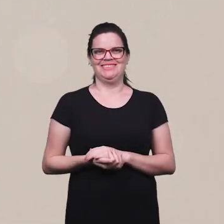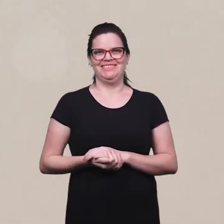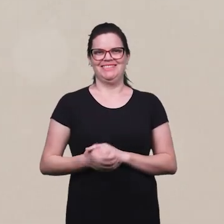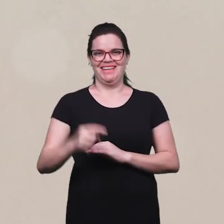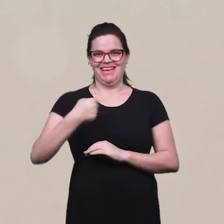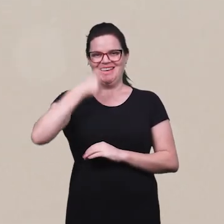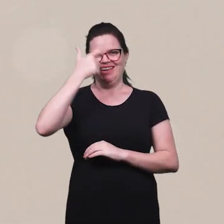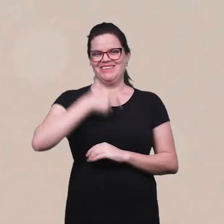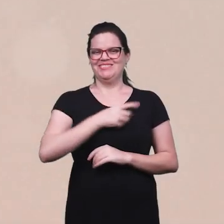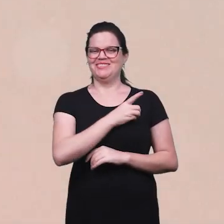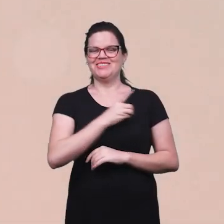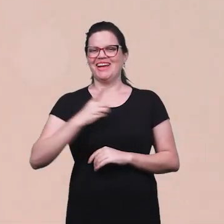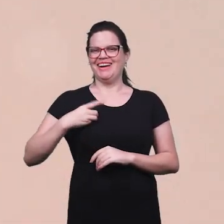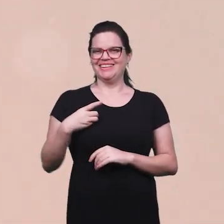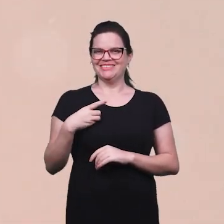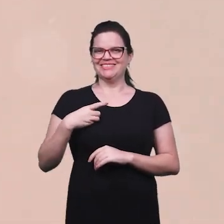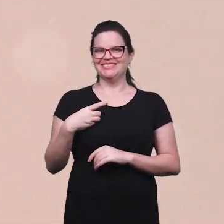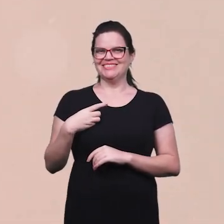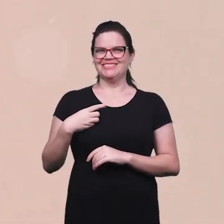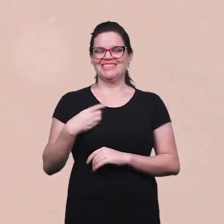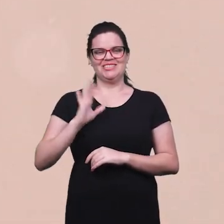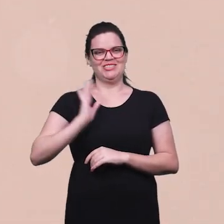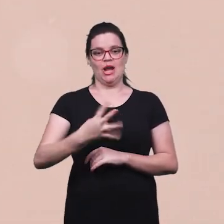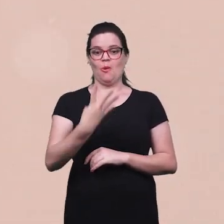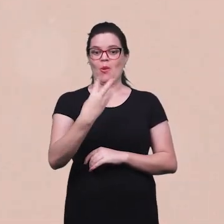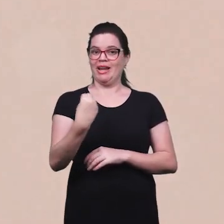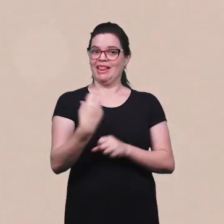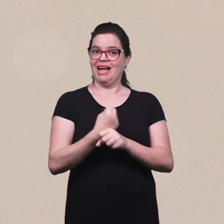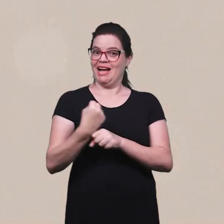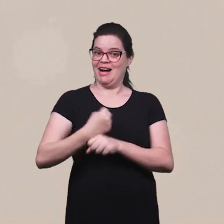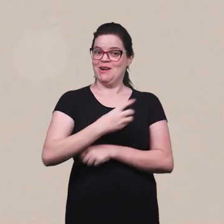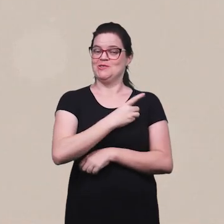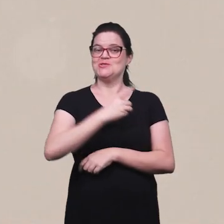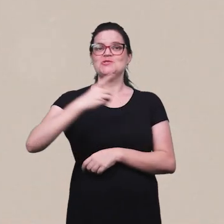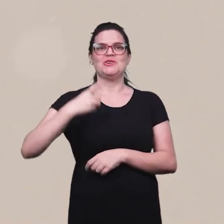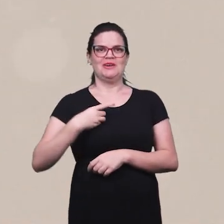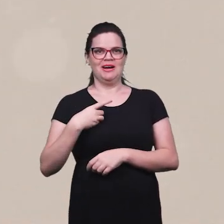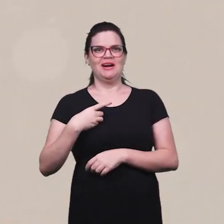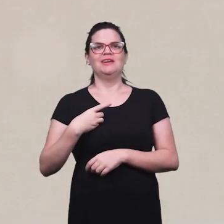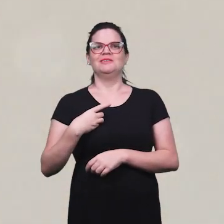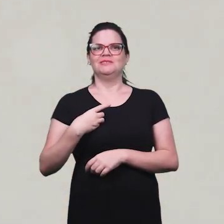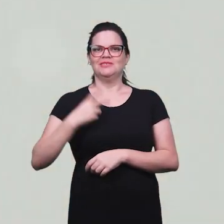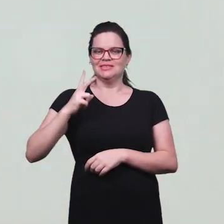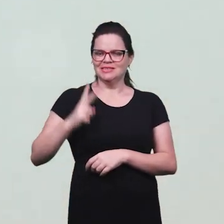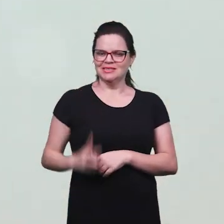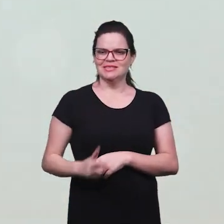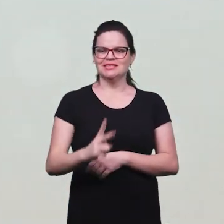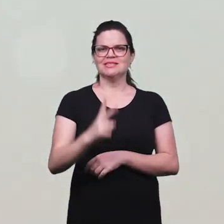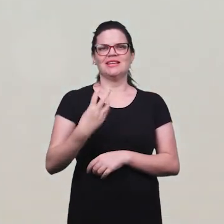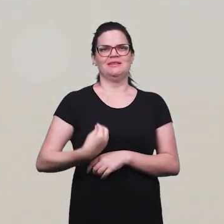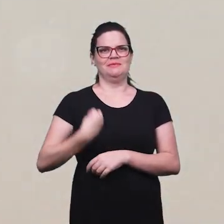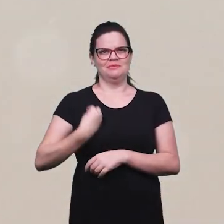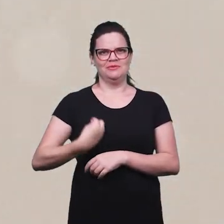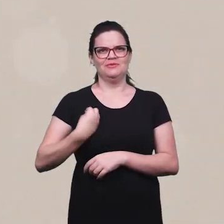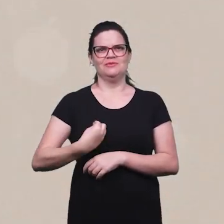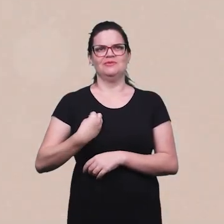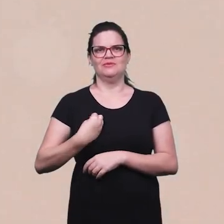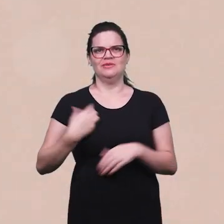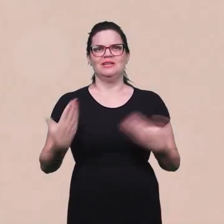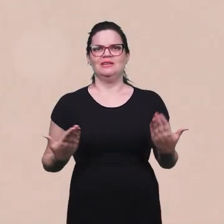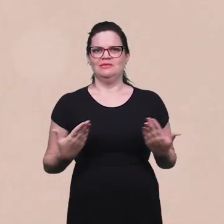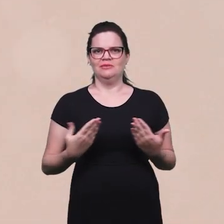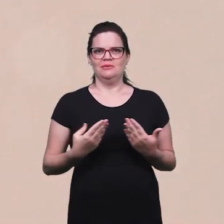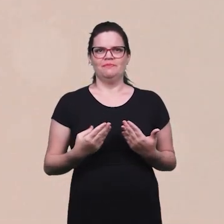Eu estou no diaconato já há 40 anos. Vim para a Ilha do Sol, não existia